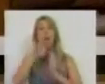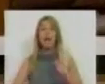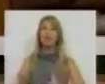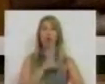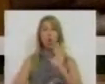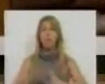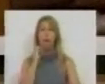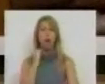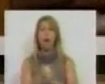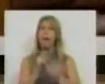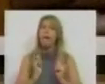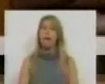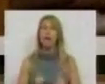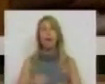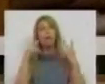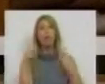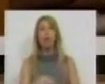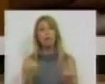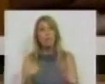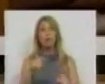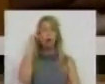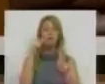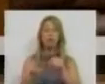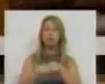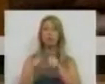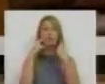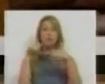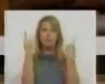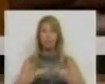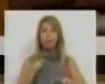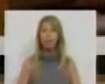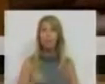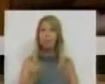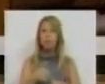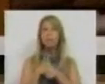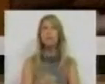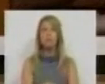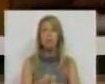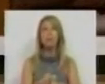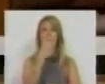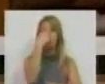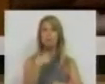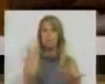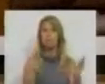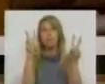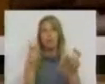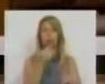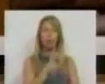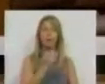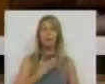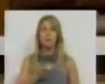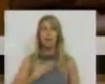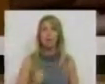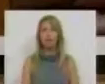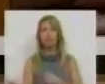que os cortes são o único objetivo das políticas públicas. E é por causa desse seguidismo cego que o PSD e o CDS nos apresentam um projeto